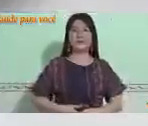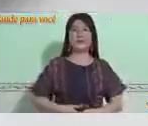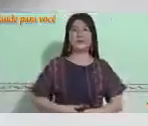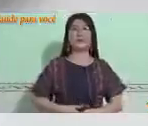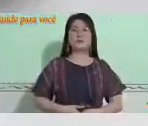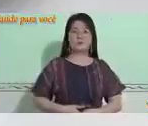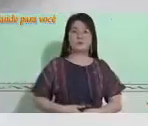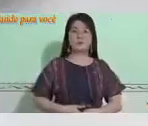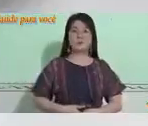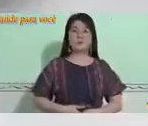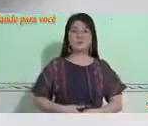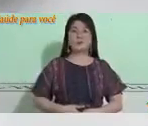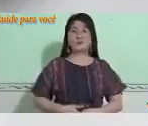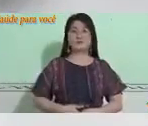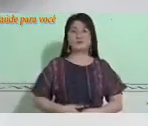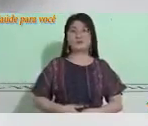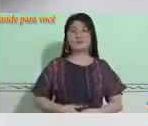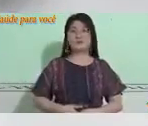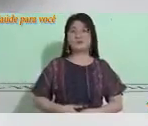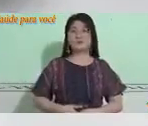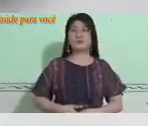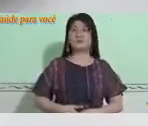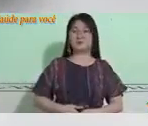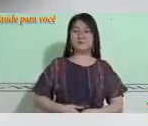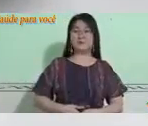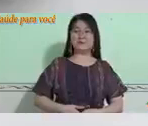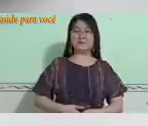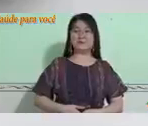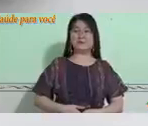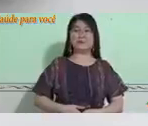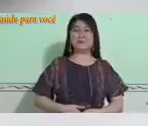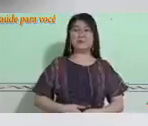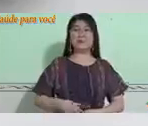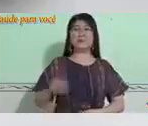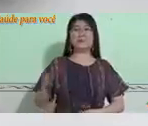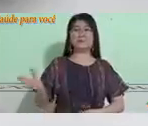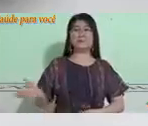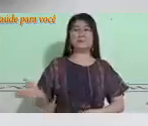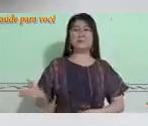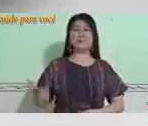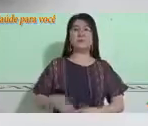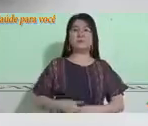Normalmente, o paciente vai para casa como curativo, que o